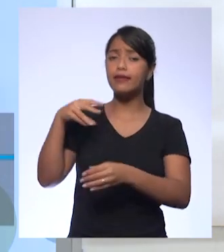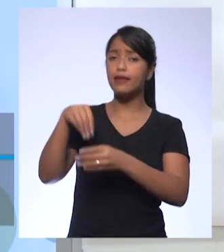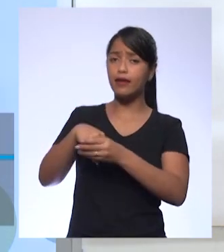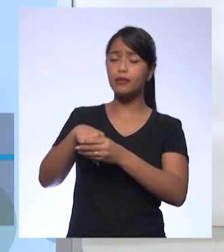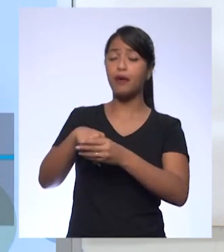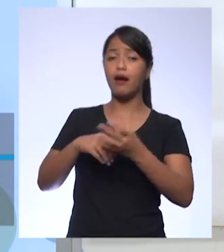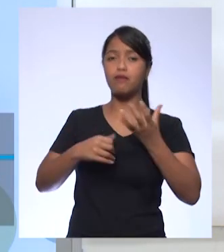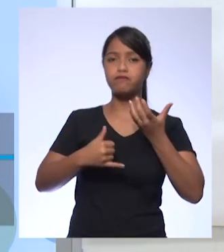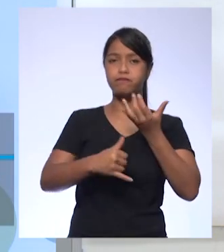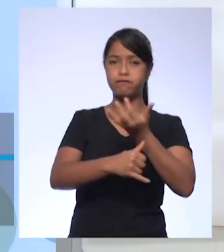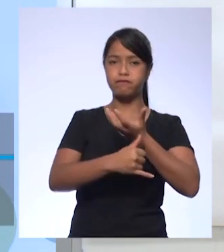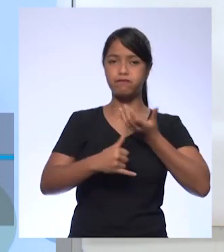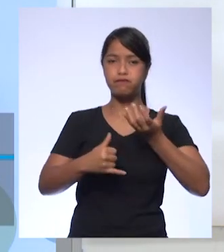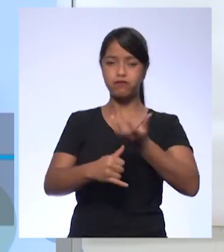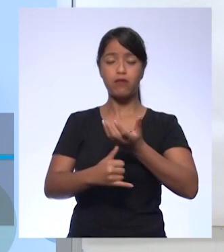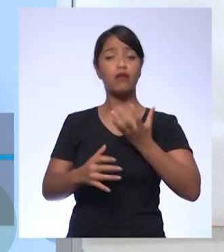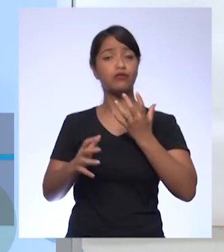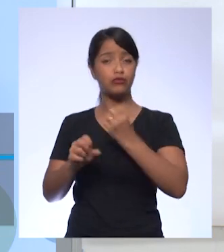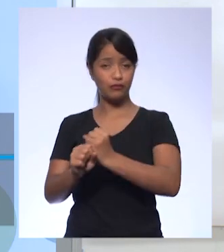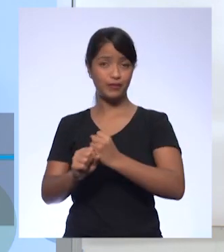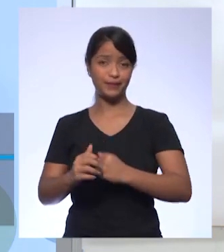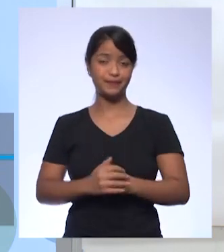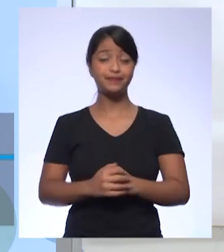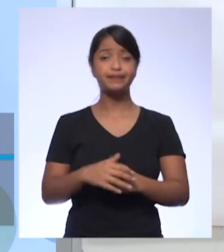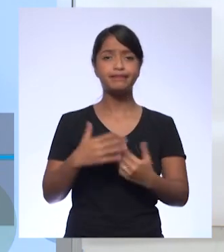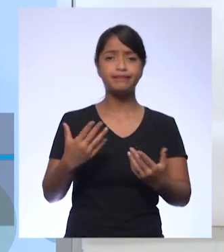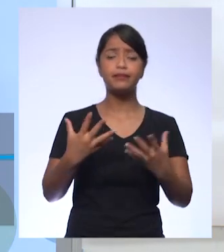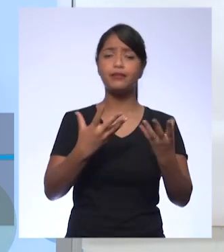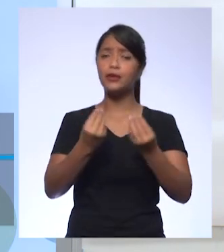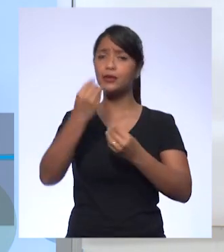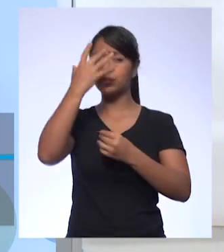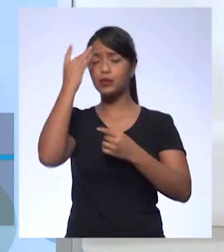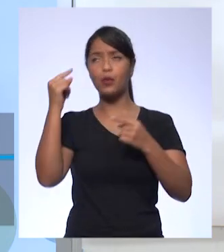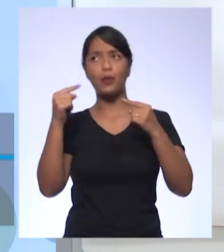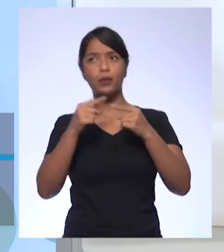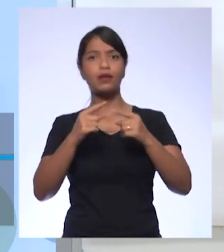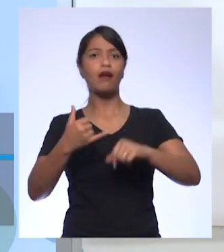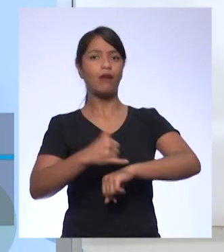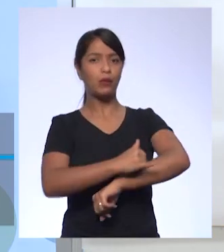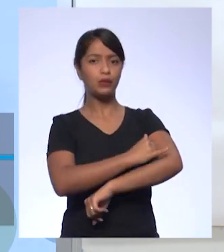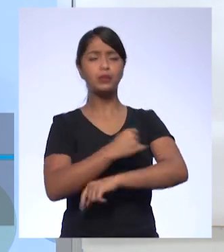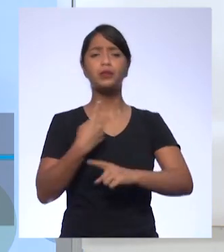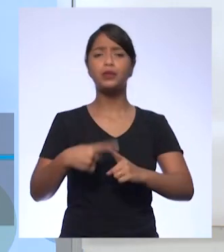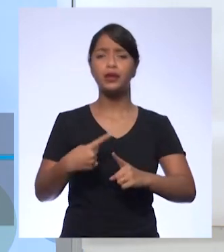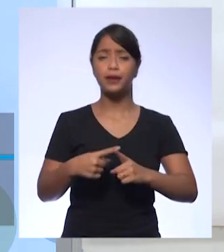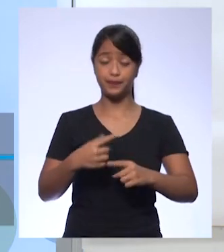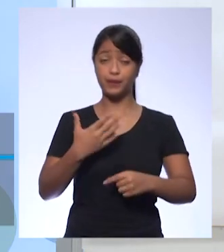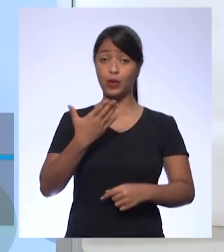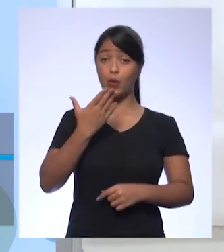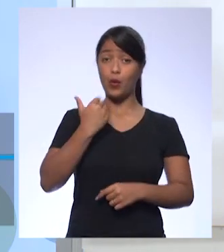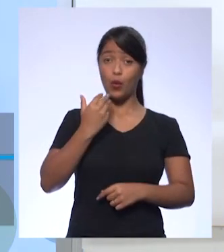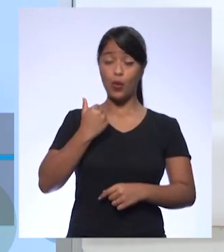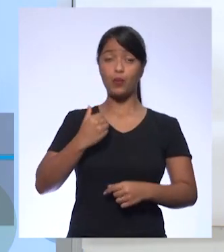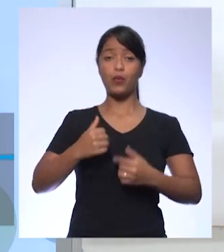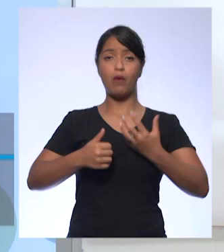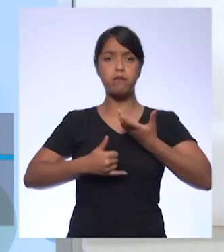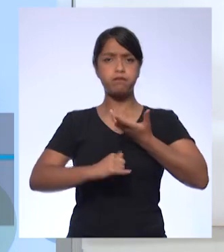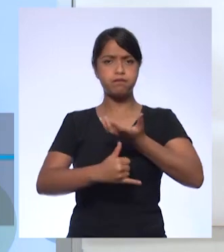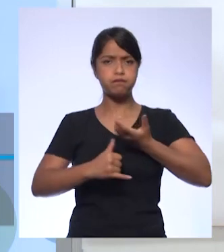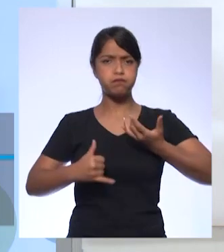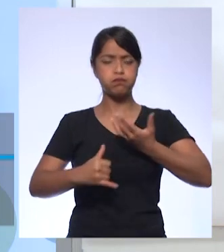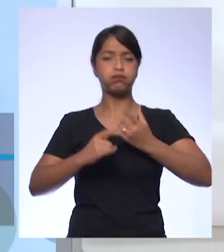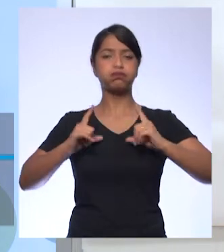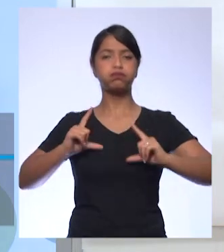ele consome caloria, né? Então a gente repõe a caloria como? Ingerindo açúcar e